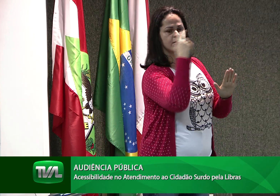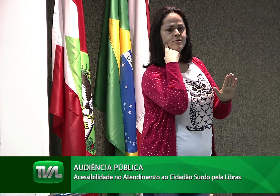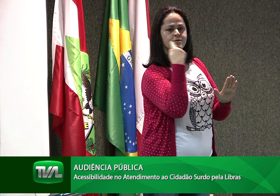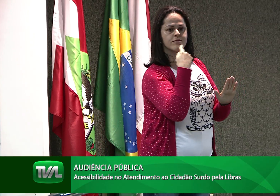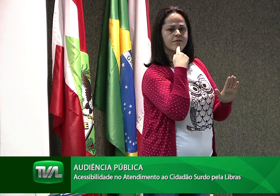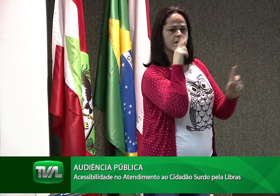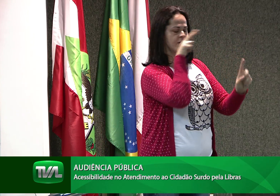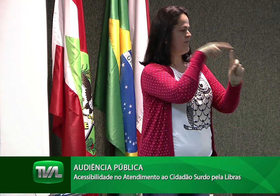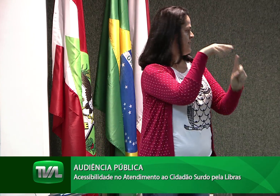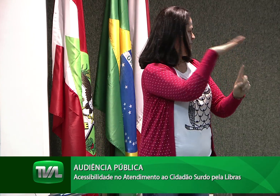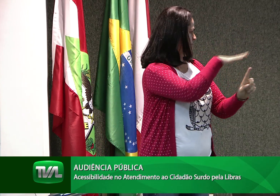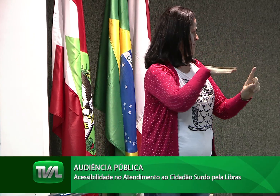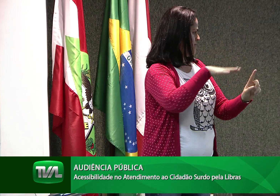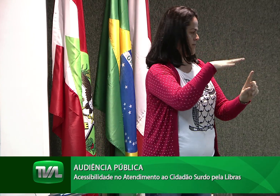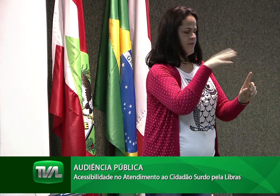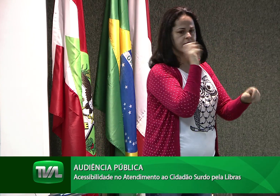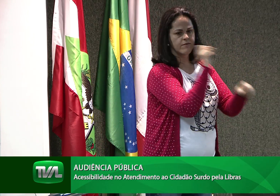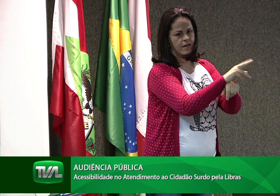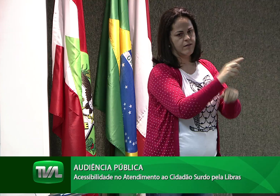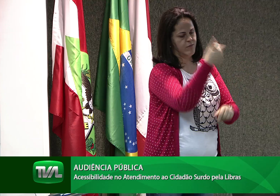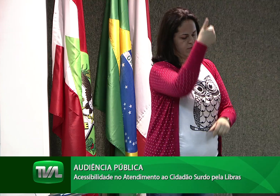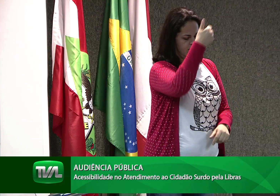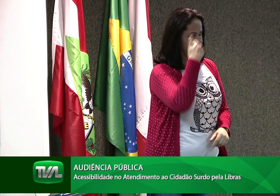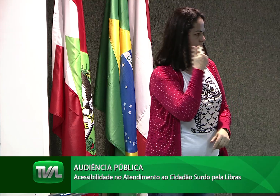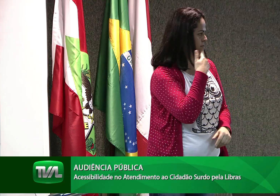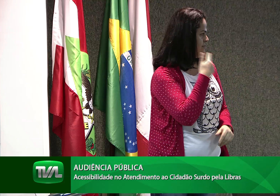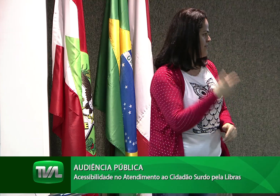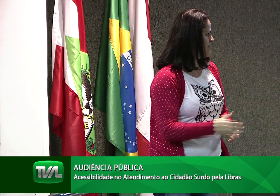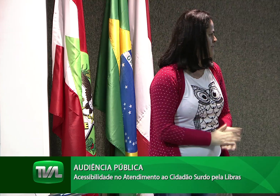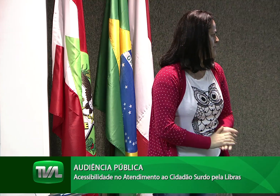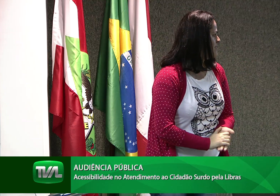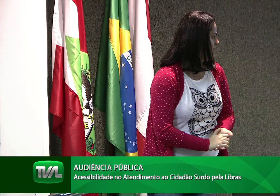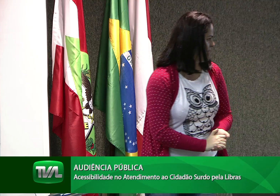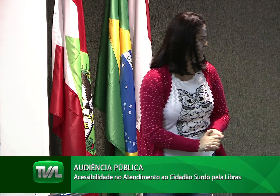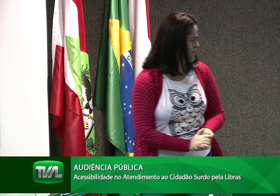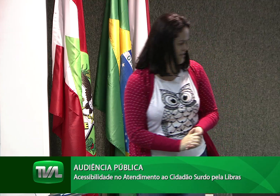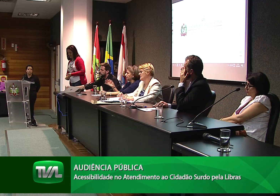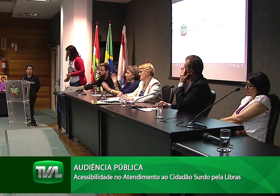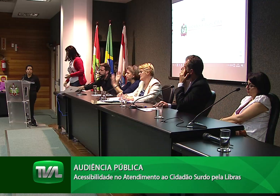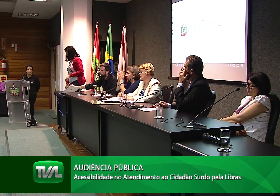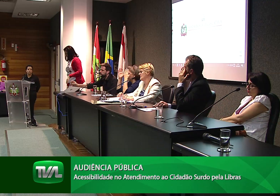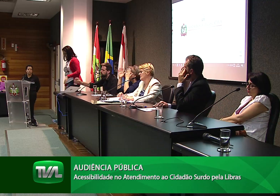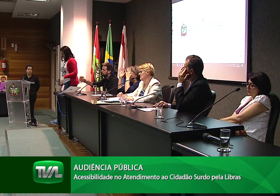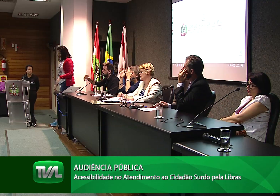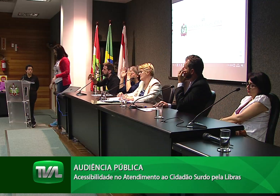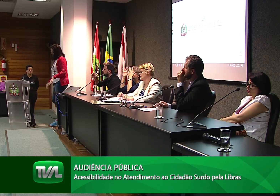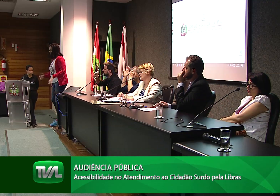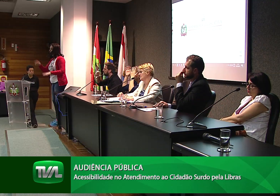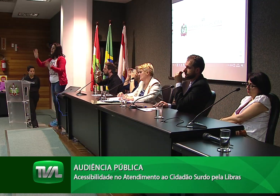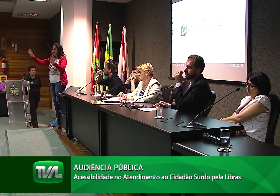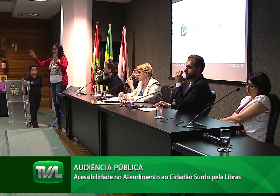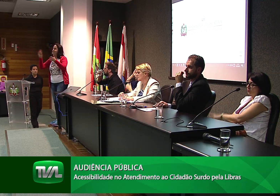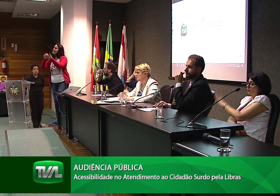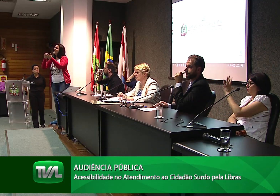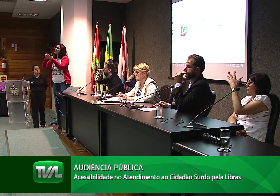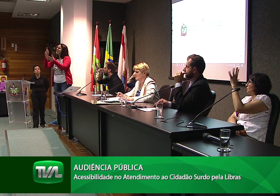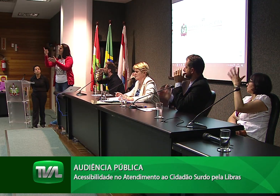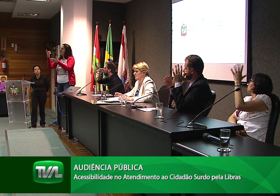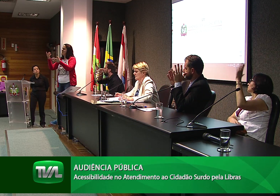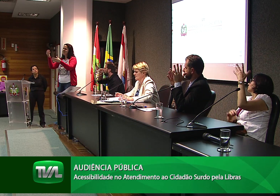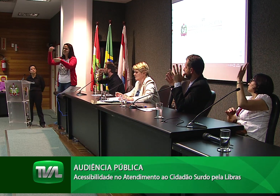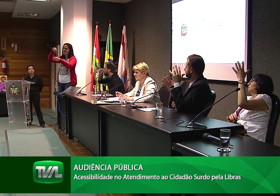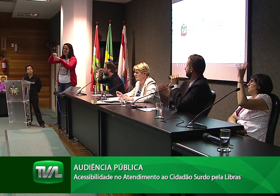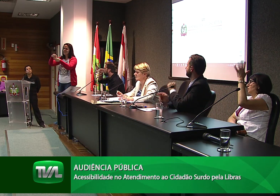o PNE tem essa questão do surdo como referência, mas não se relaciona com relação às vagas que são